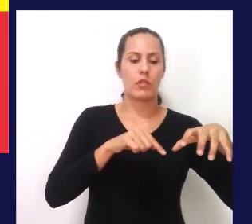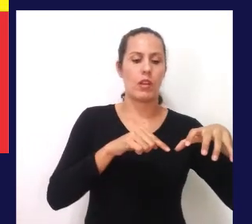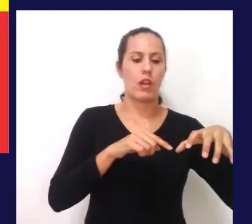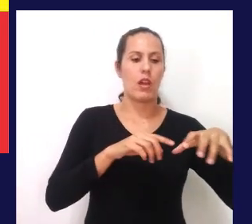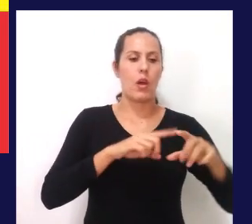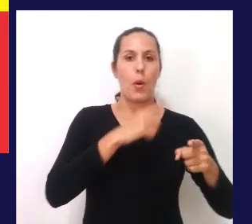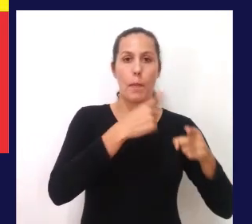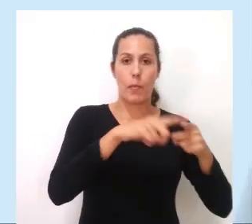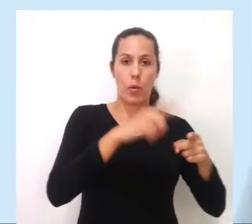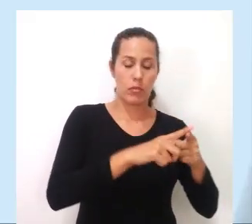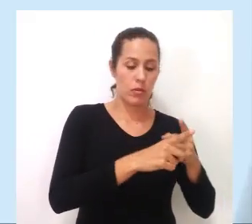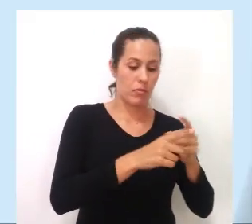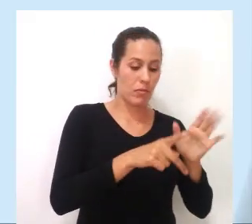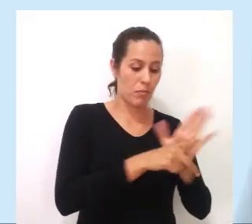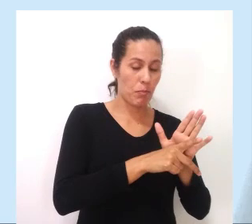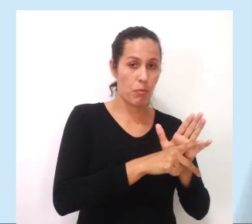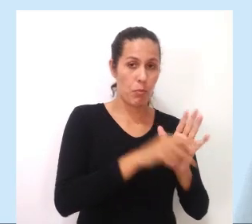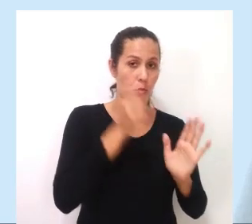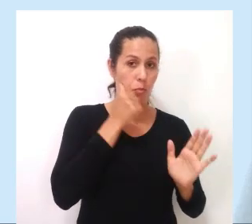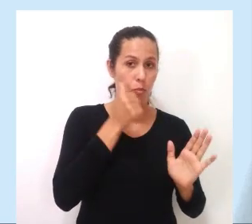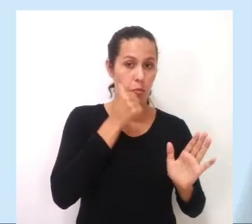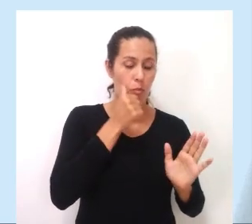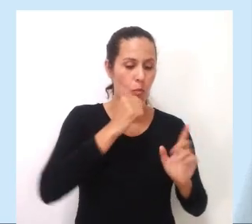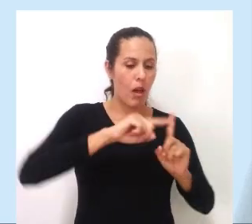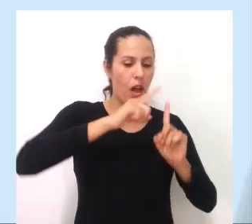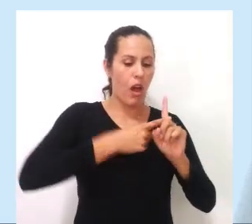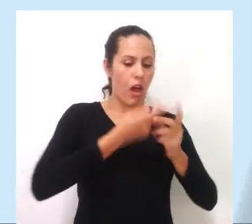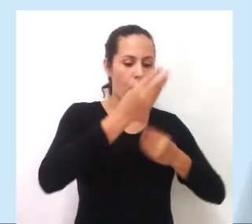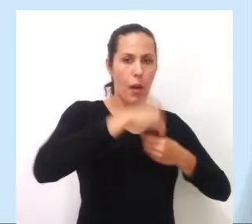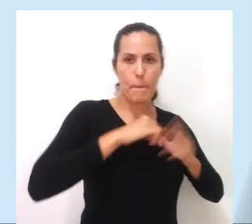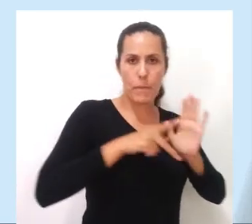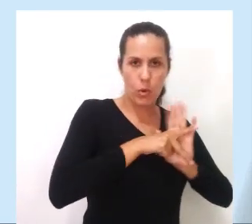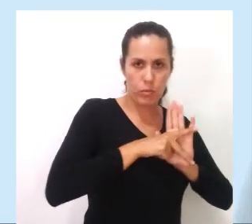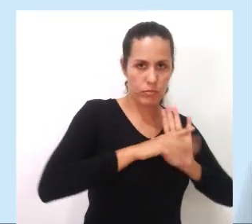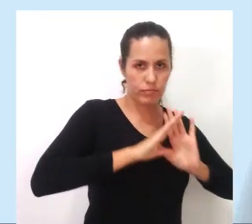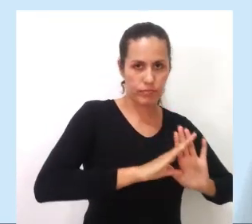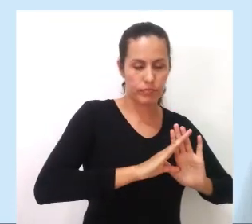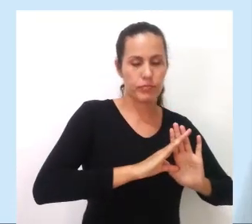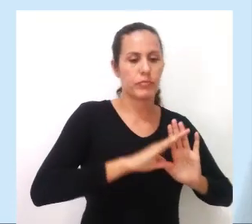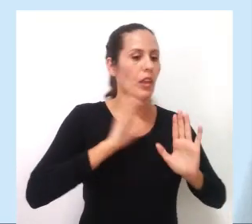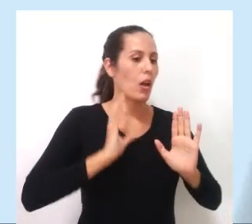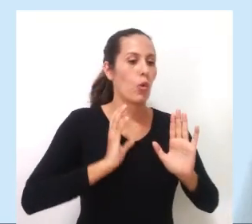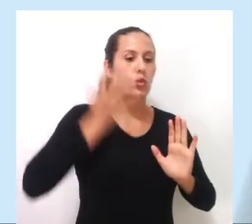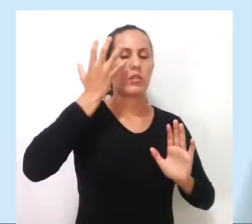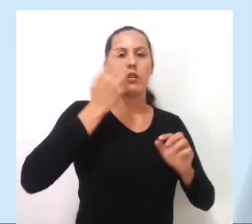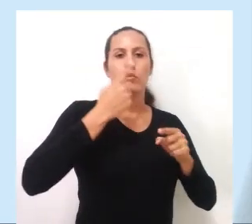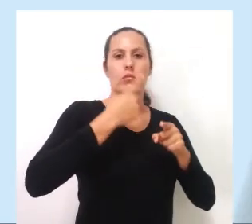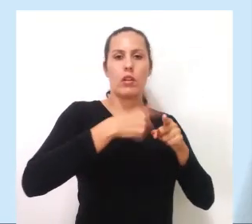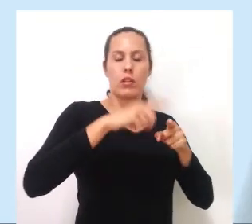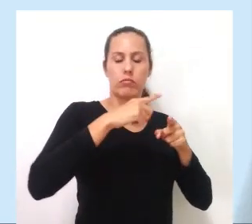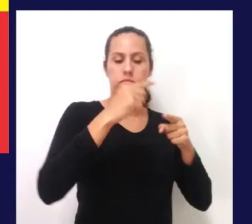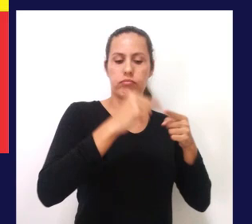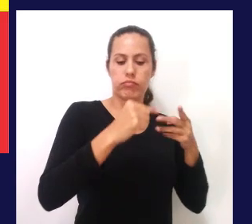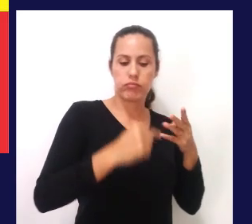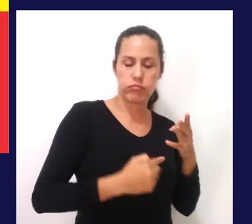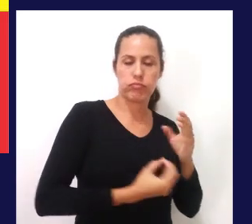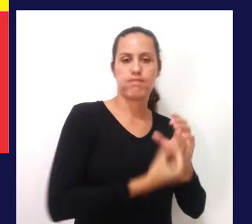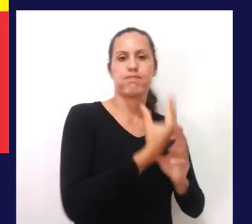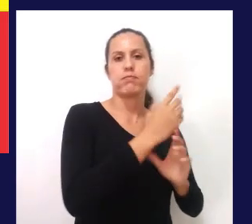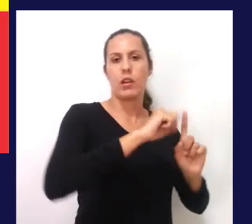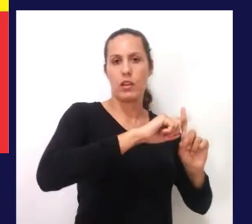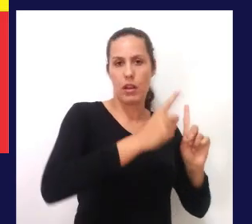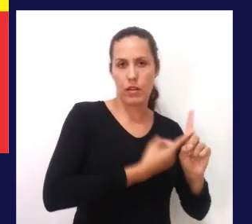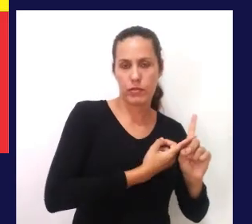individuais, seus, né, da adolescente, que levaram com que ela ficasse grávida.